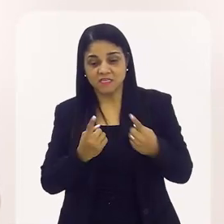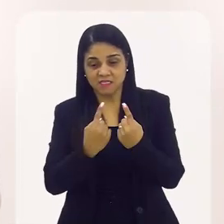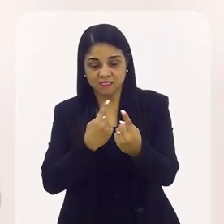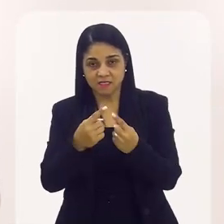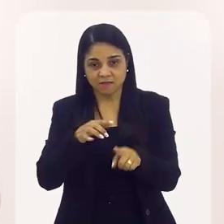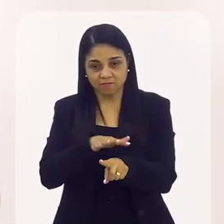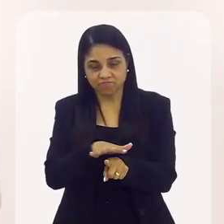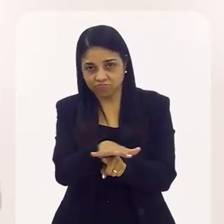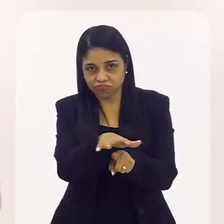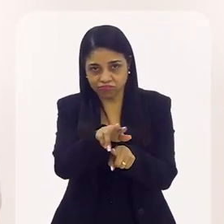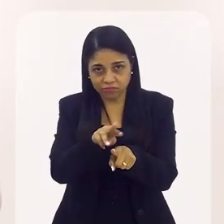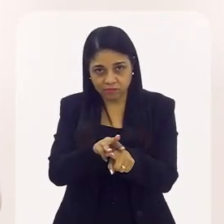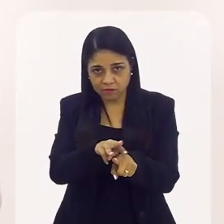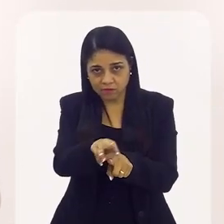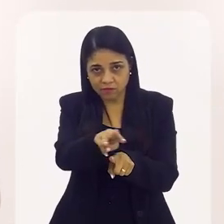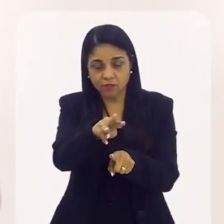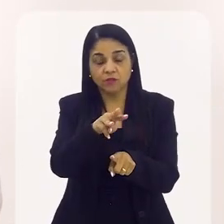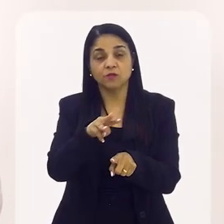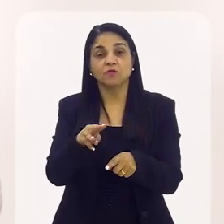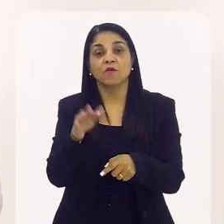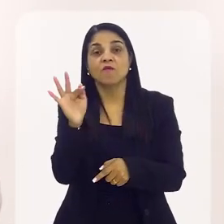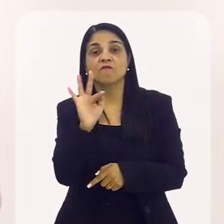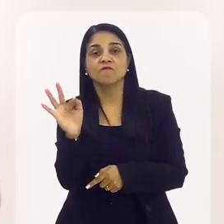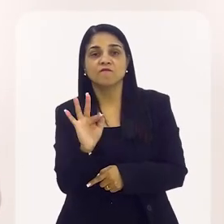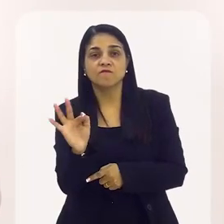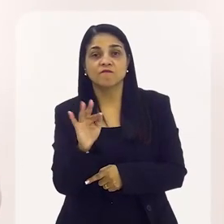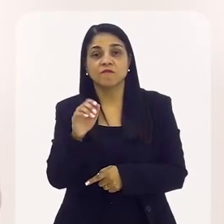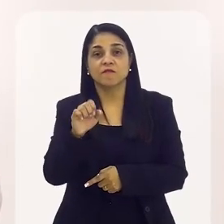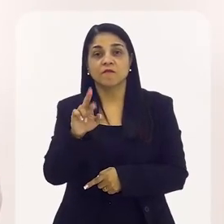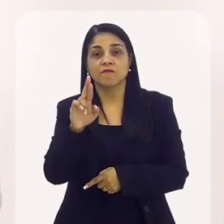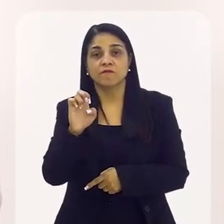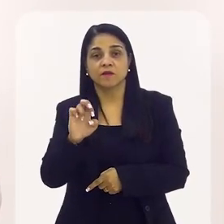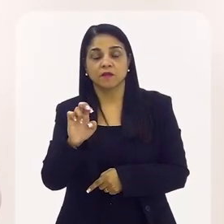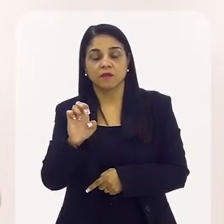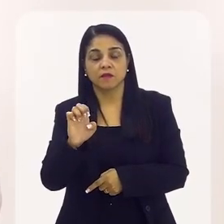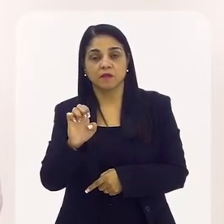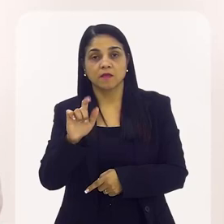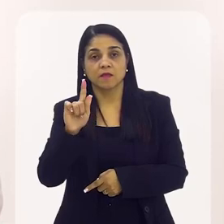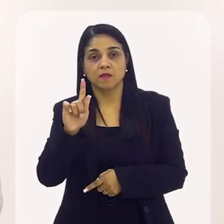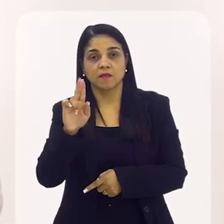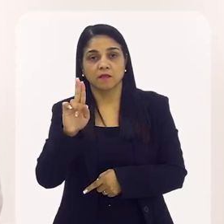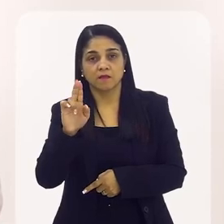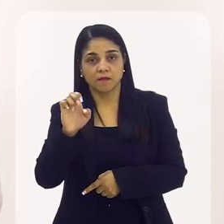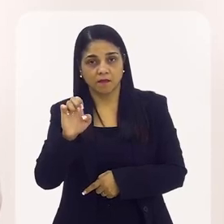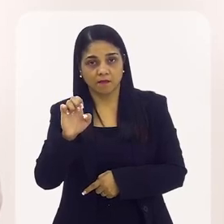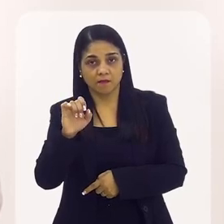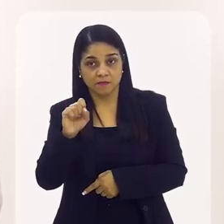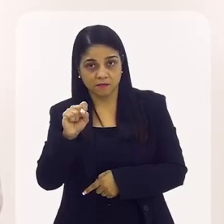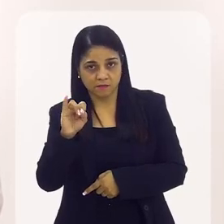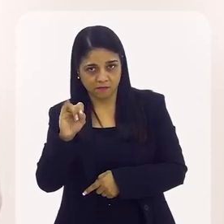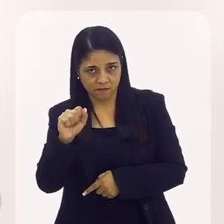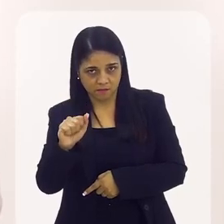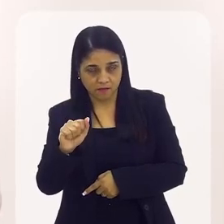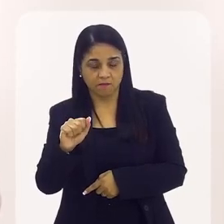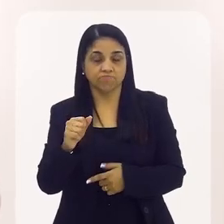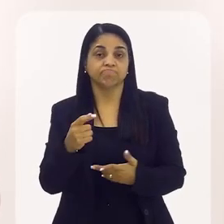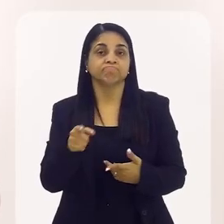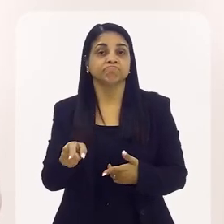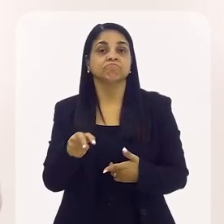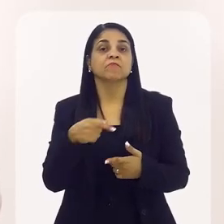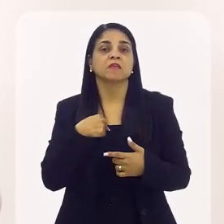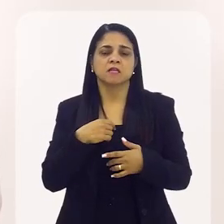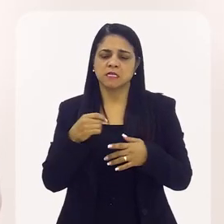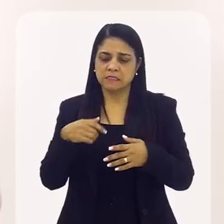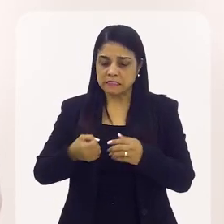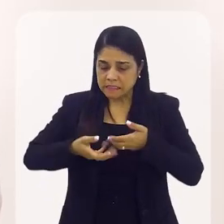dos Três Rios, 1910, Freguesia, vou dizer para vocês. Pastor Ai é um homem assim, ele nasceu mesmo